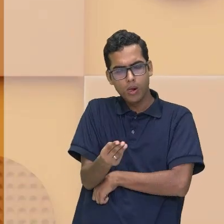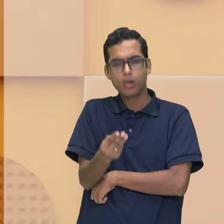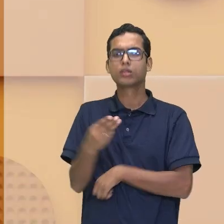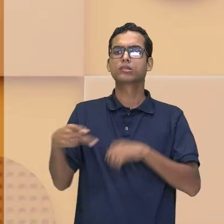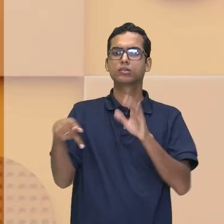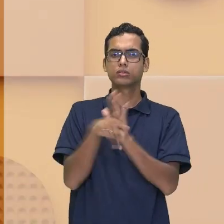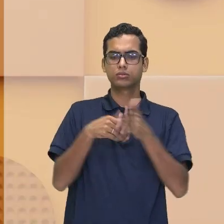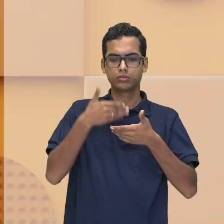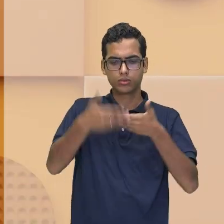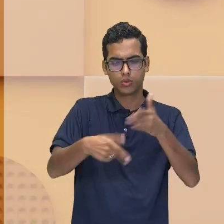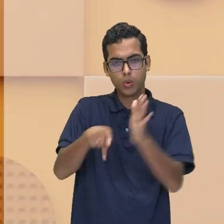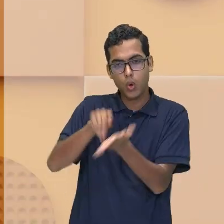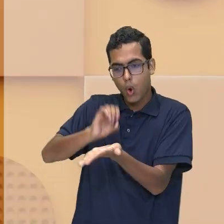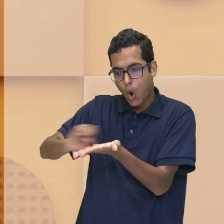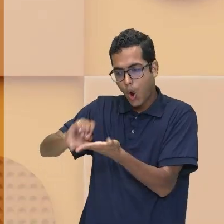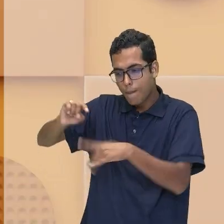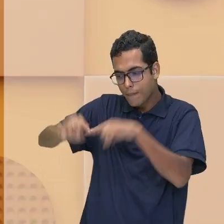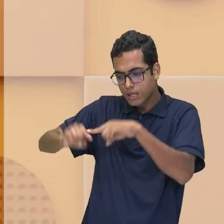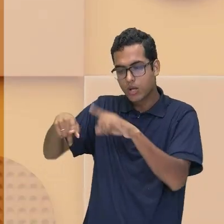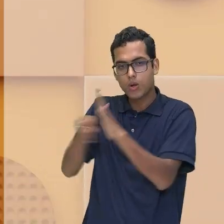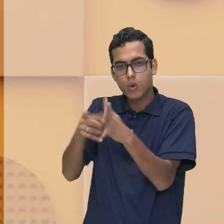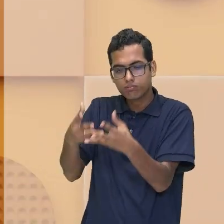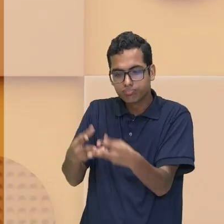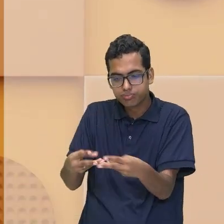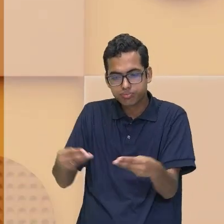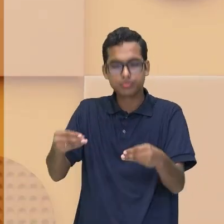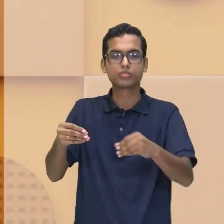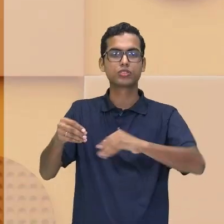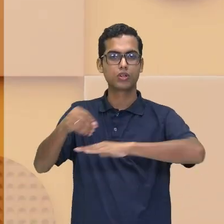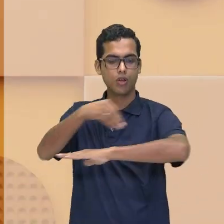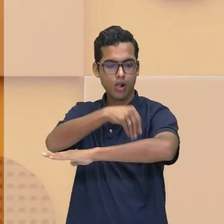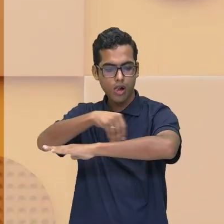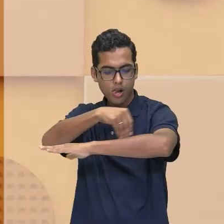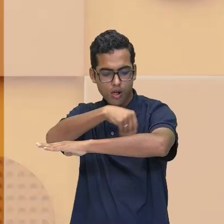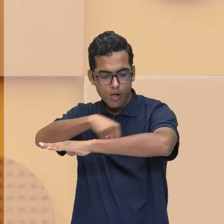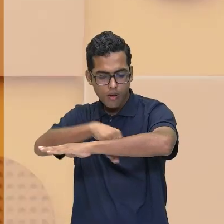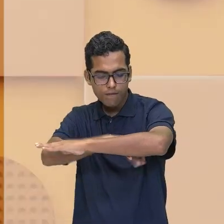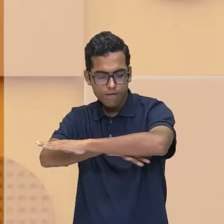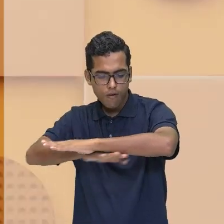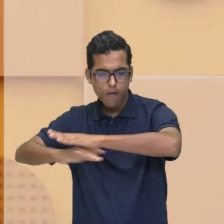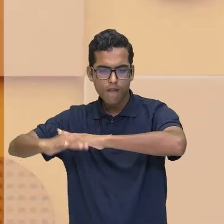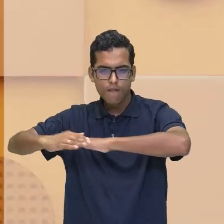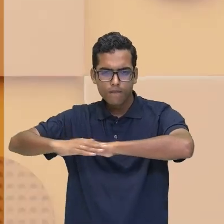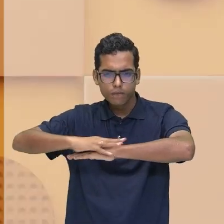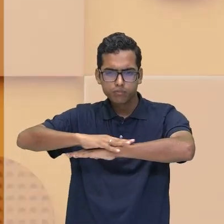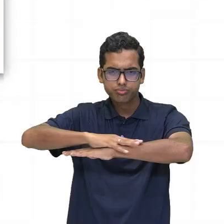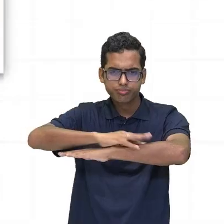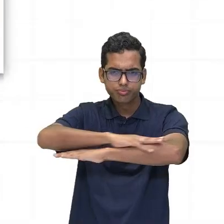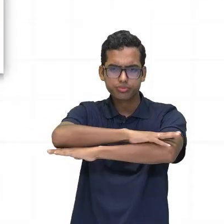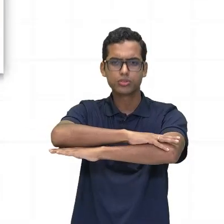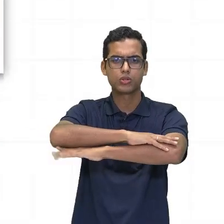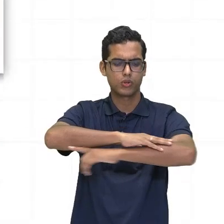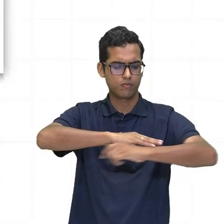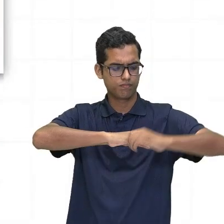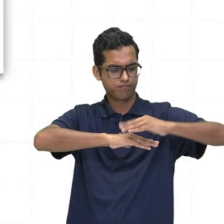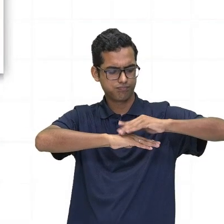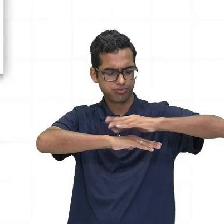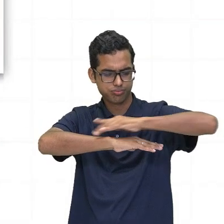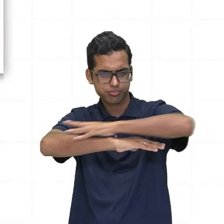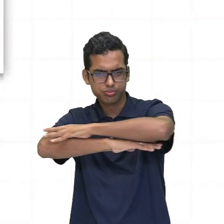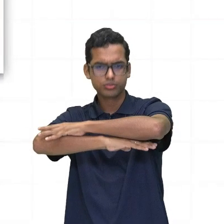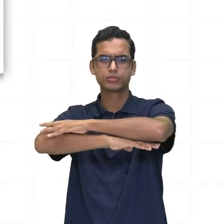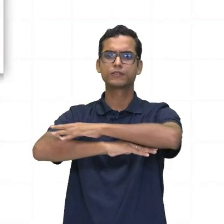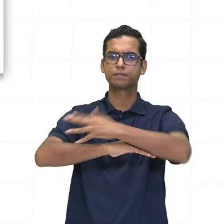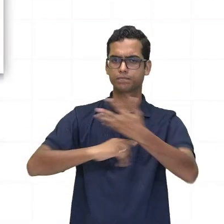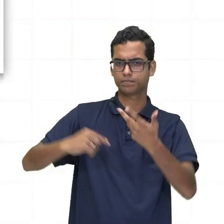decomposição dessa matéria orgânica. E aí nós temos também algumas vantagens, né, do carvão mineral.